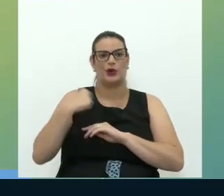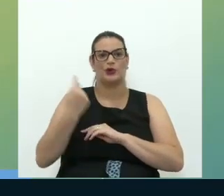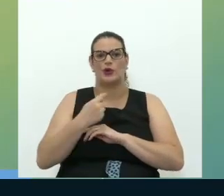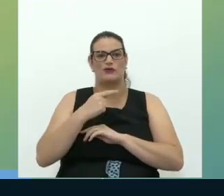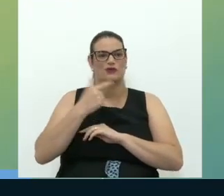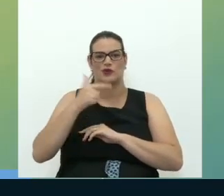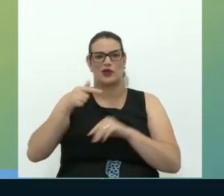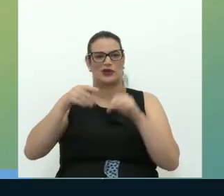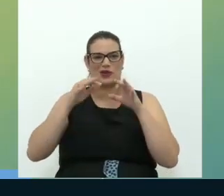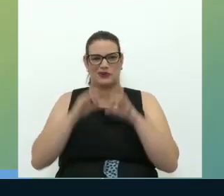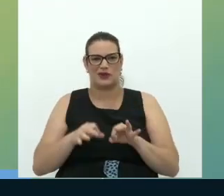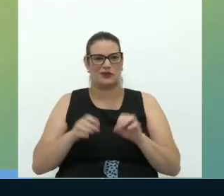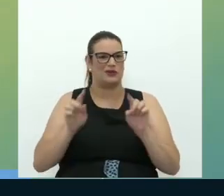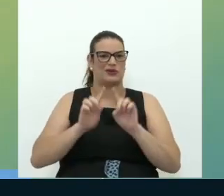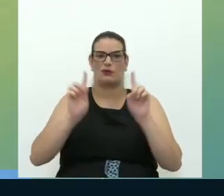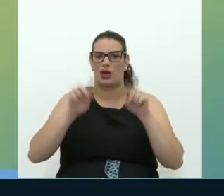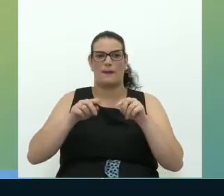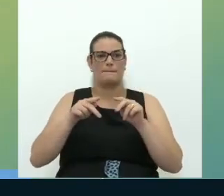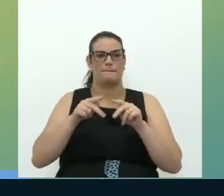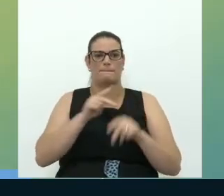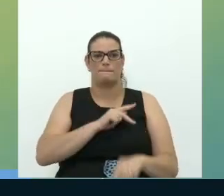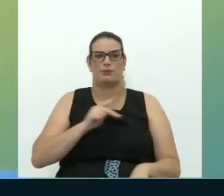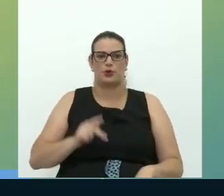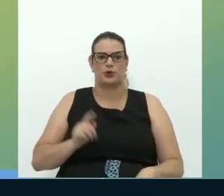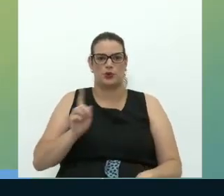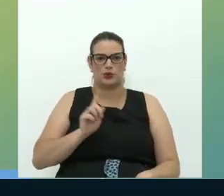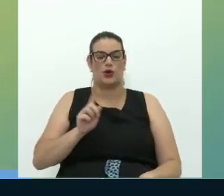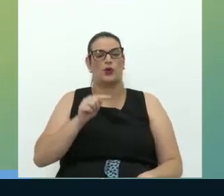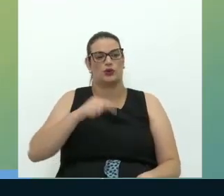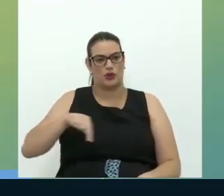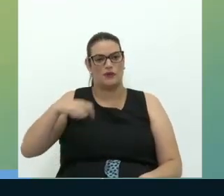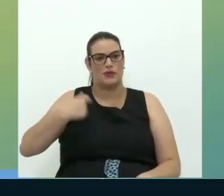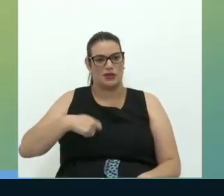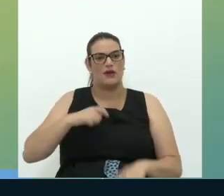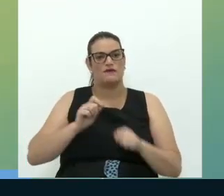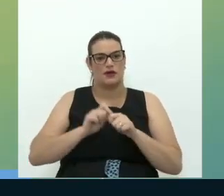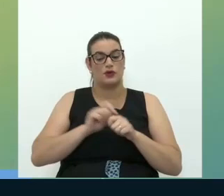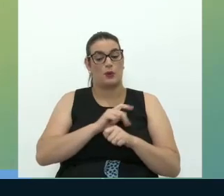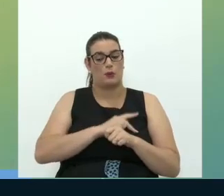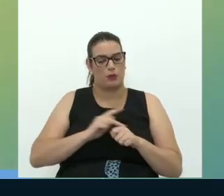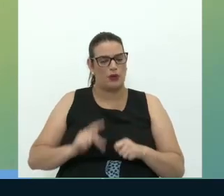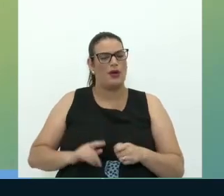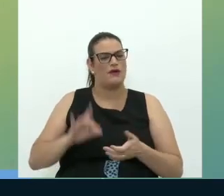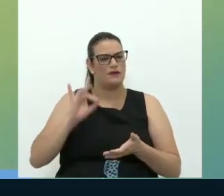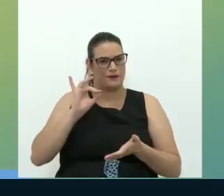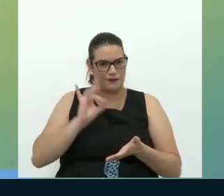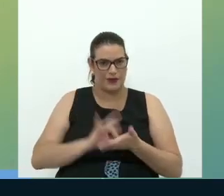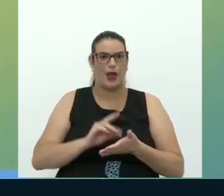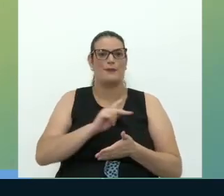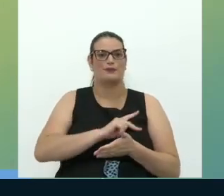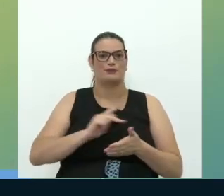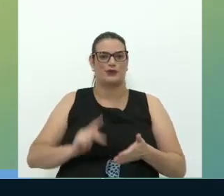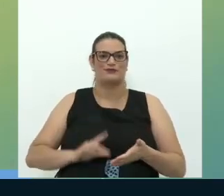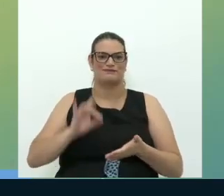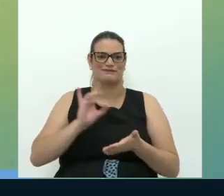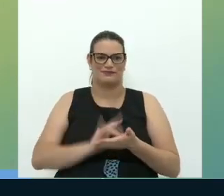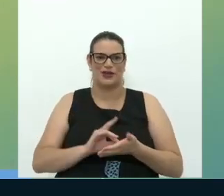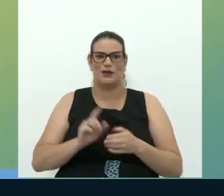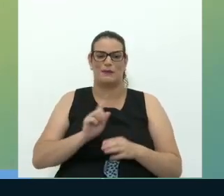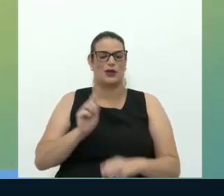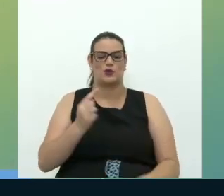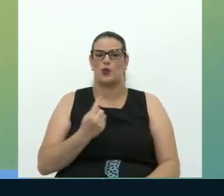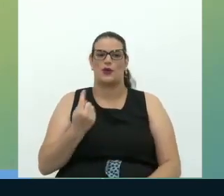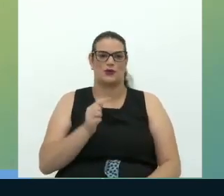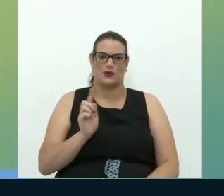certeza se é muito público não a gente precisa fazer dos projetos públicos que eles sejam realmente públicos só que eles não serão